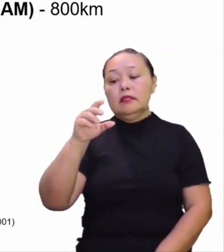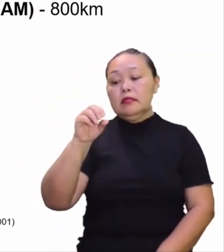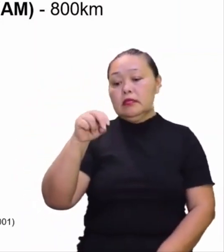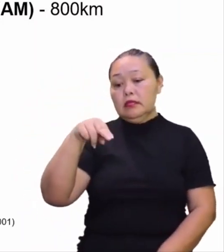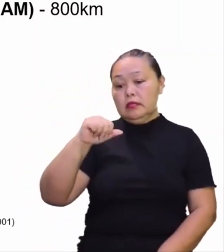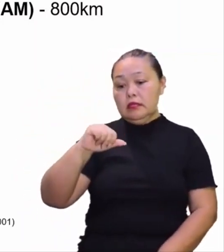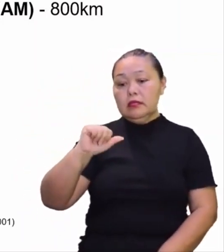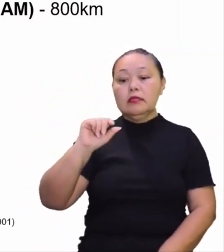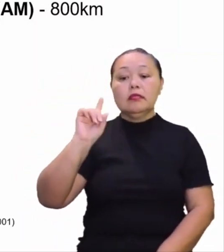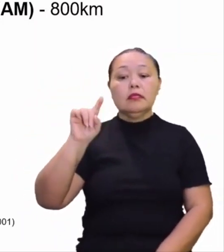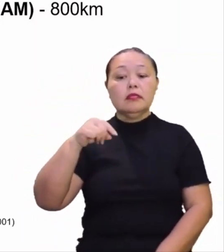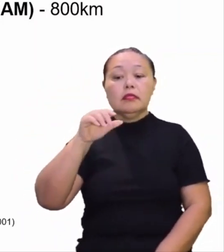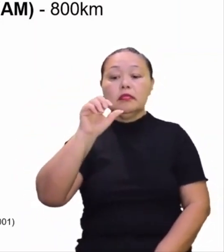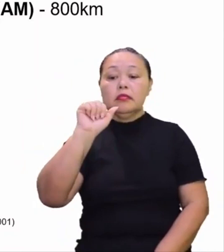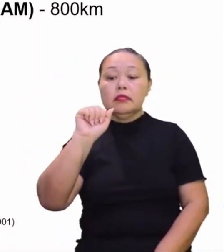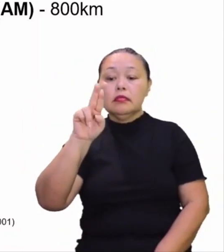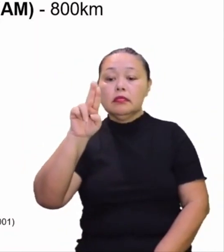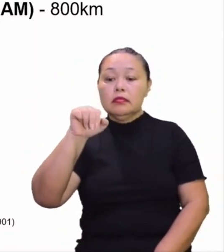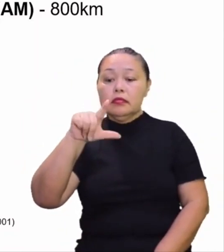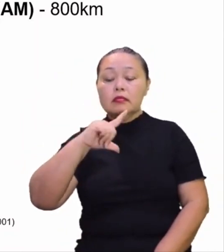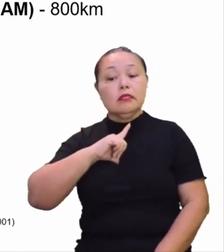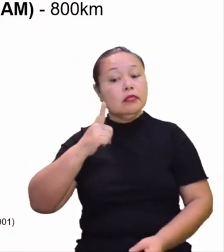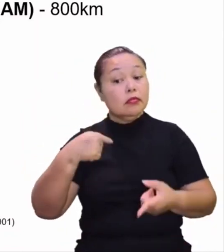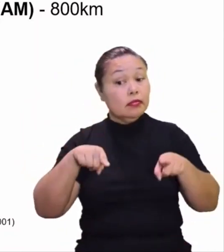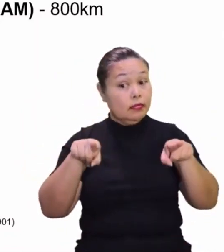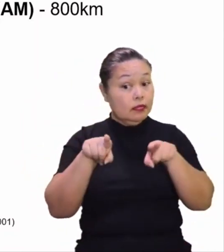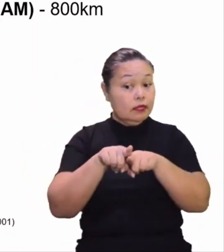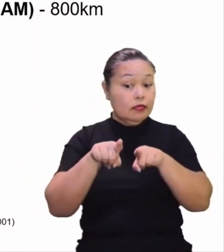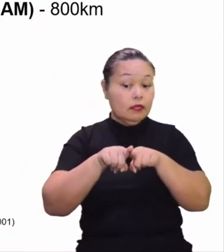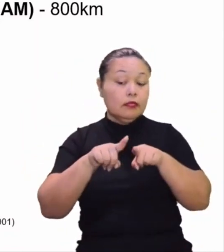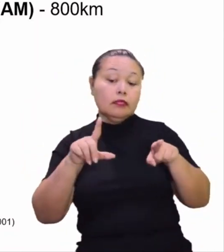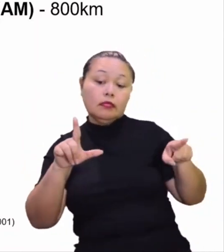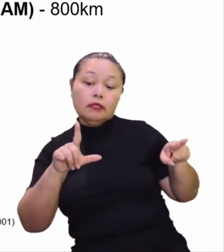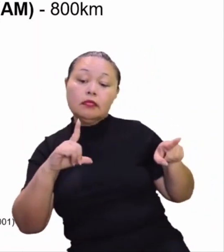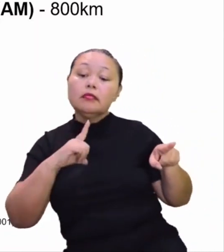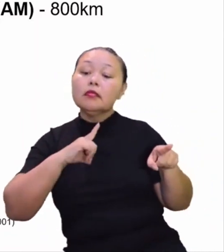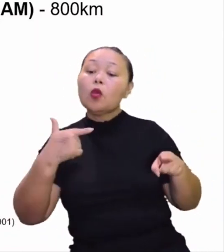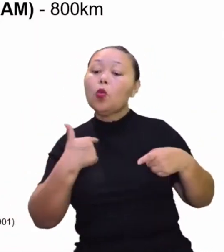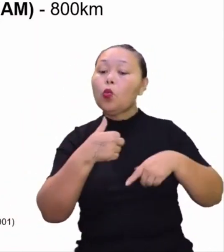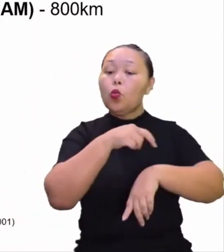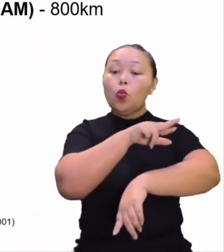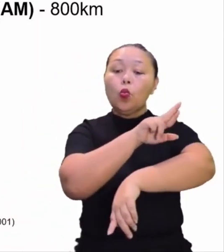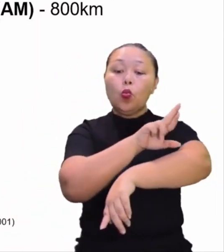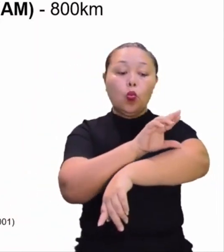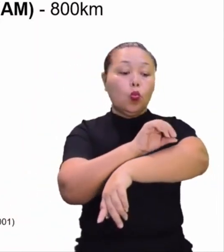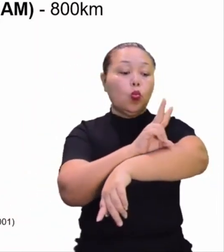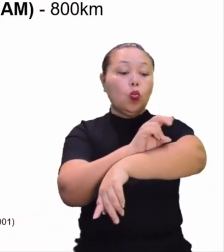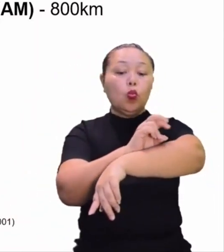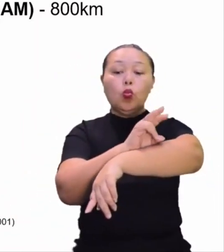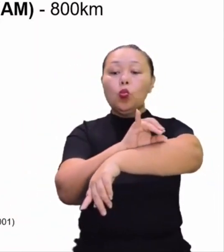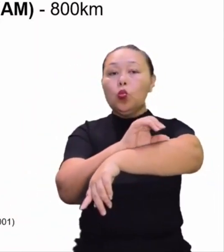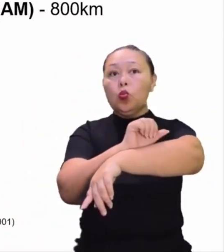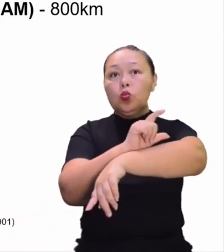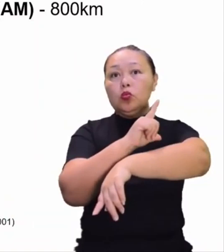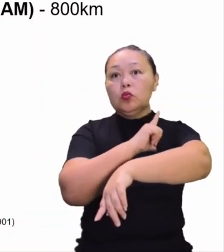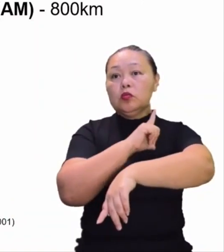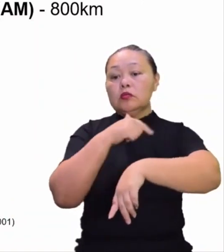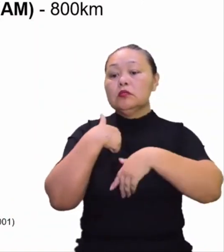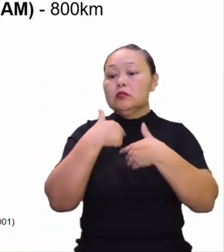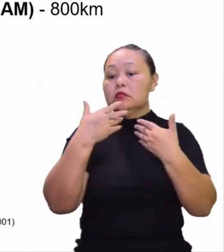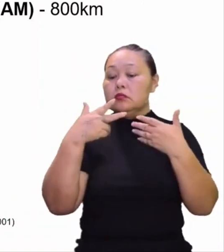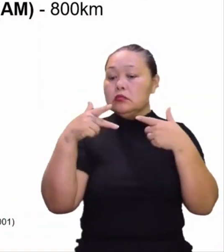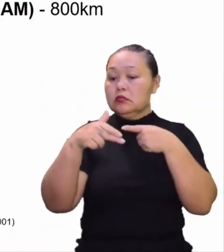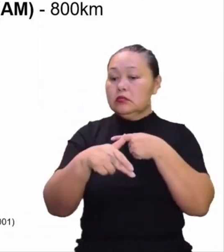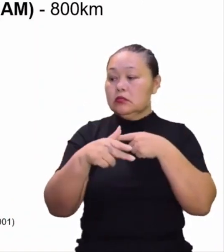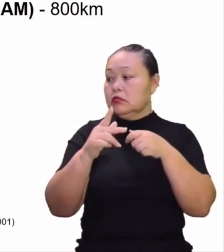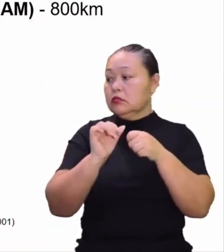e segue para o Acre. E ainda também temos as outras rodovias importantes, que corta também Rondônia no sentido